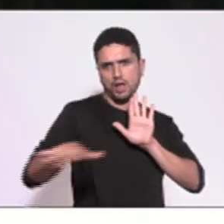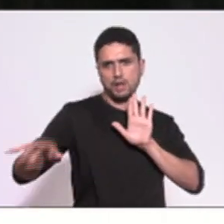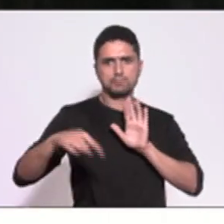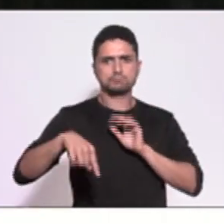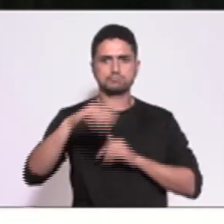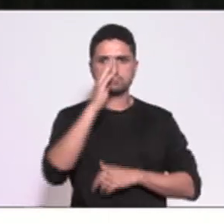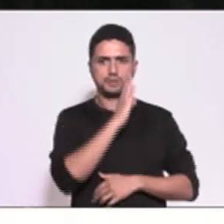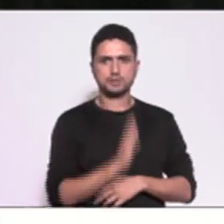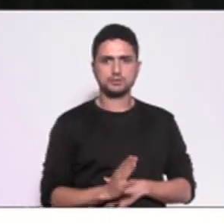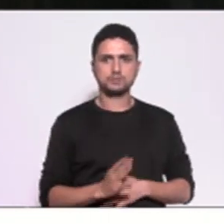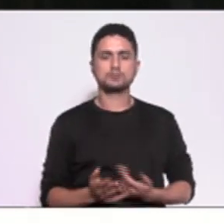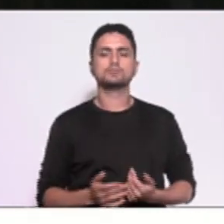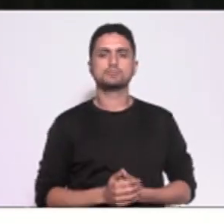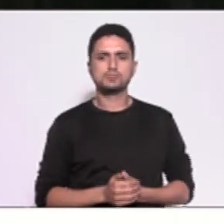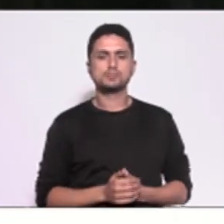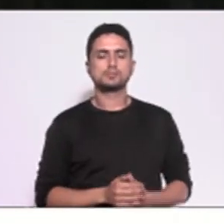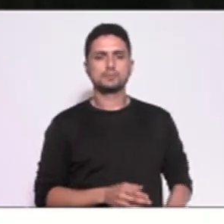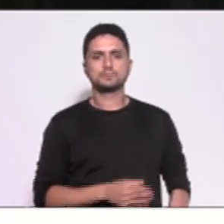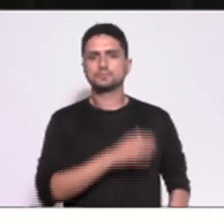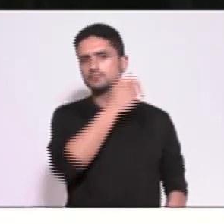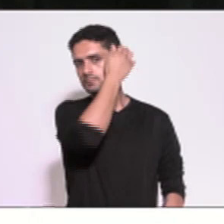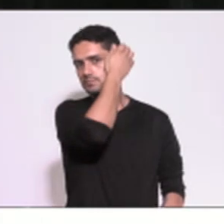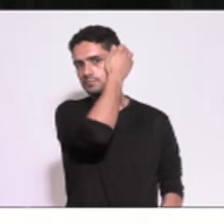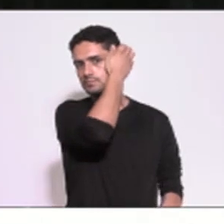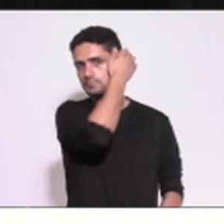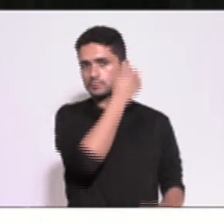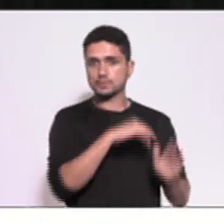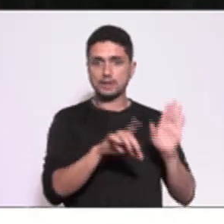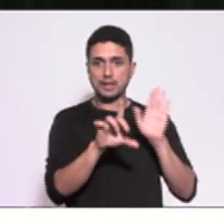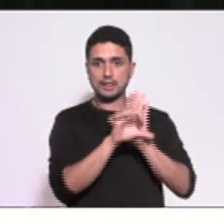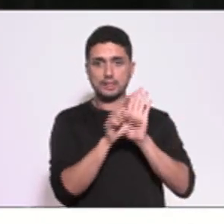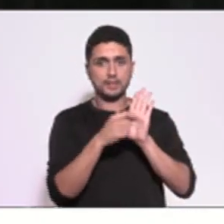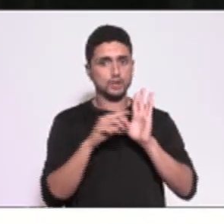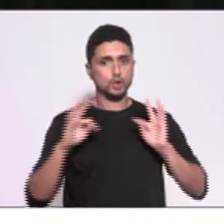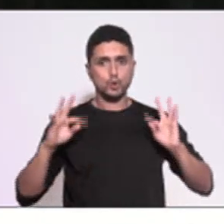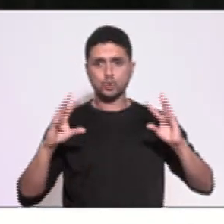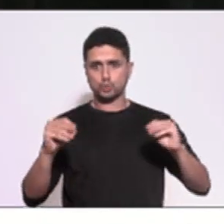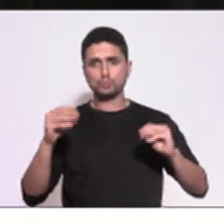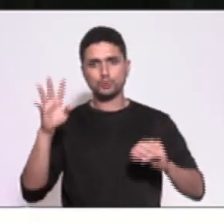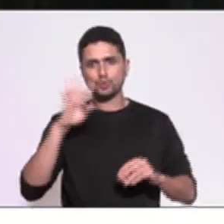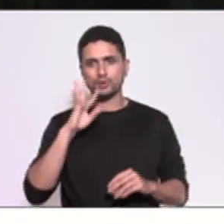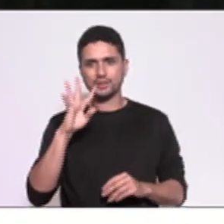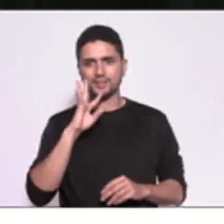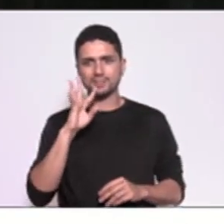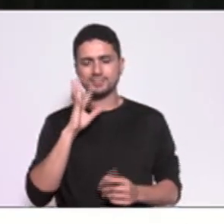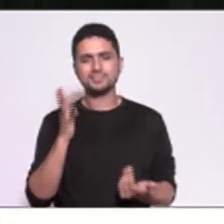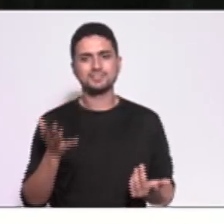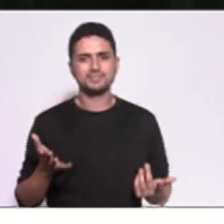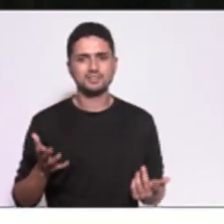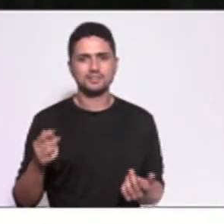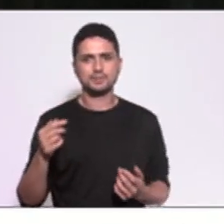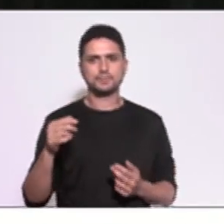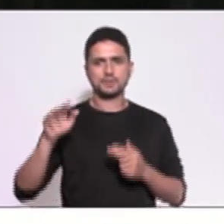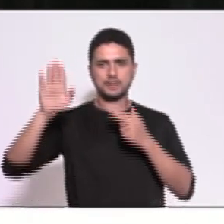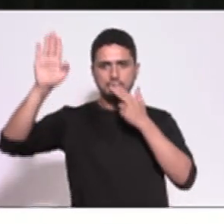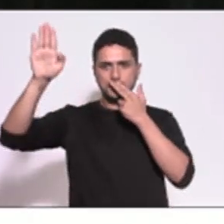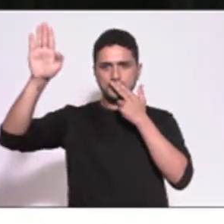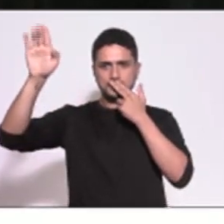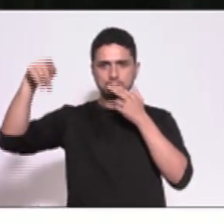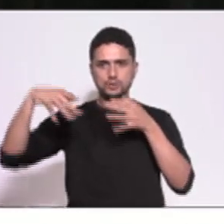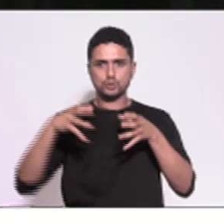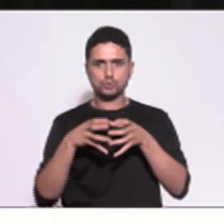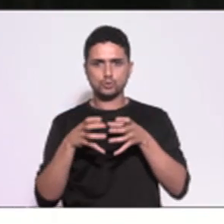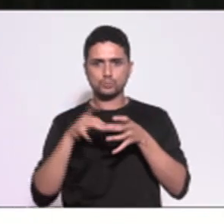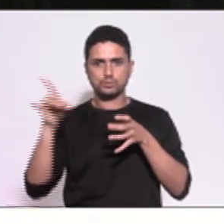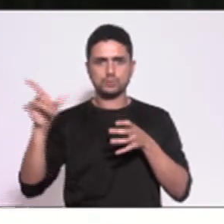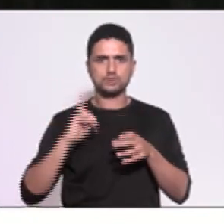Ronaldo, deputada Jurema Batista, é uma lei que todo mundo sabe. Tinham suásticas nazistas desenhadas há pouco tempo